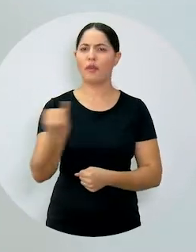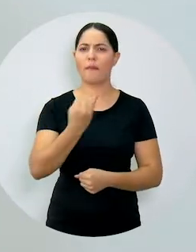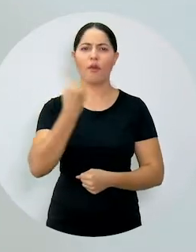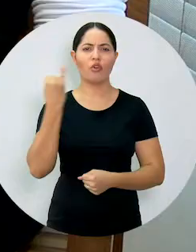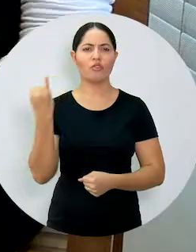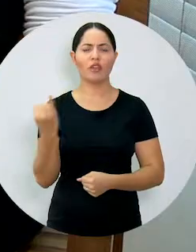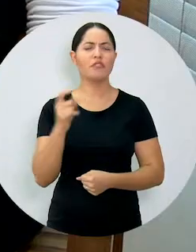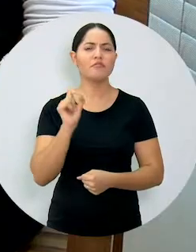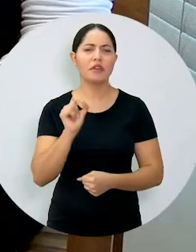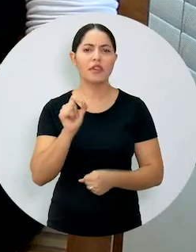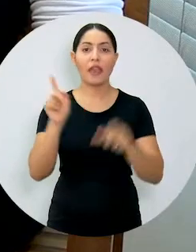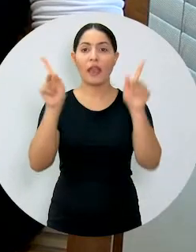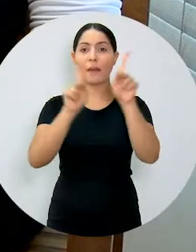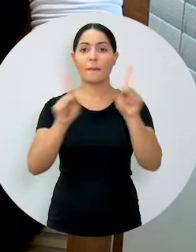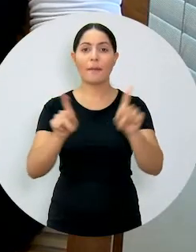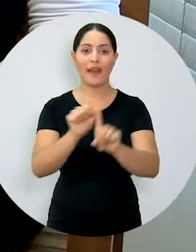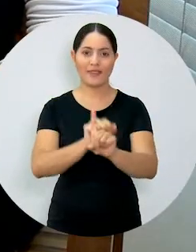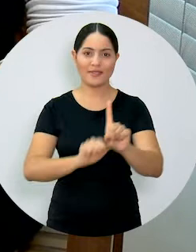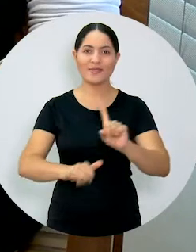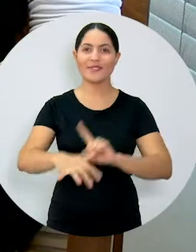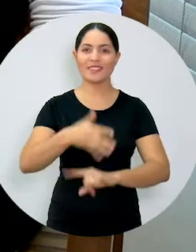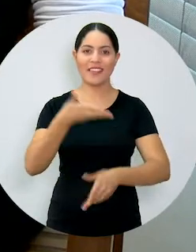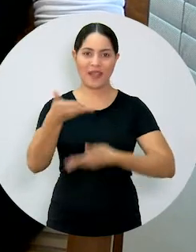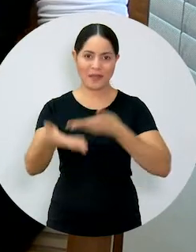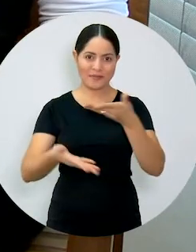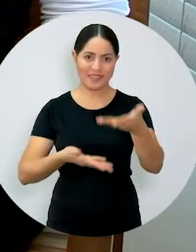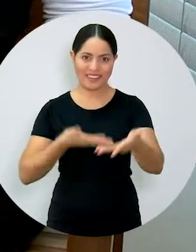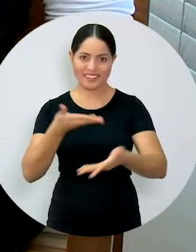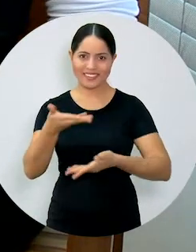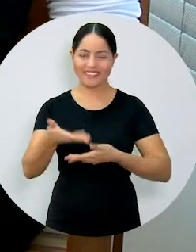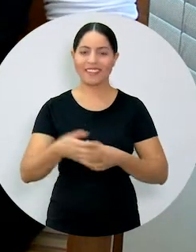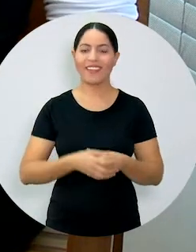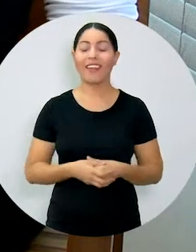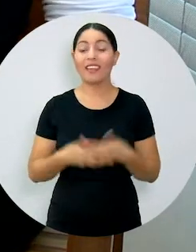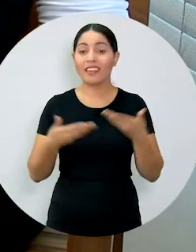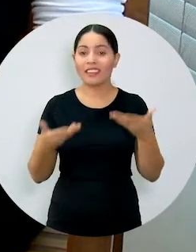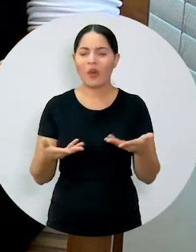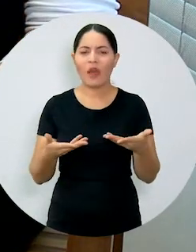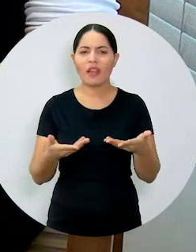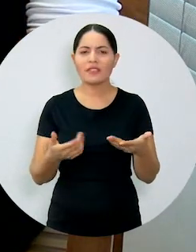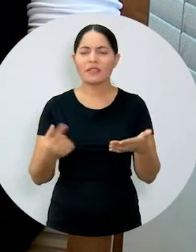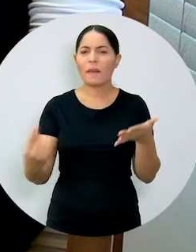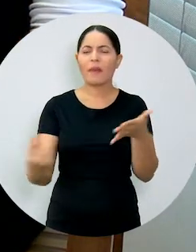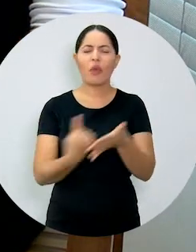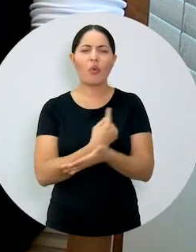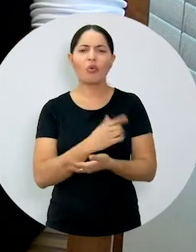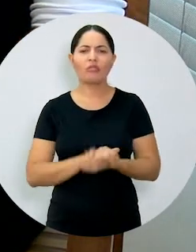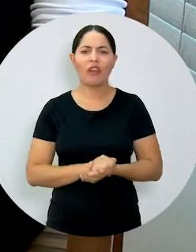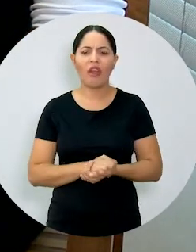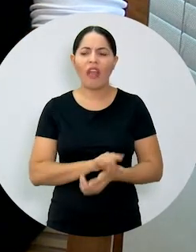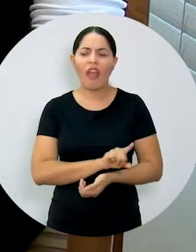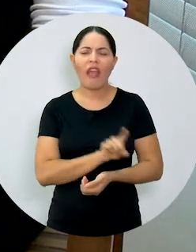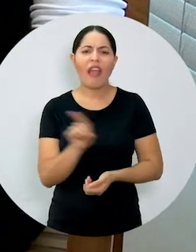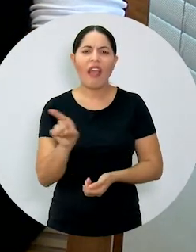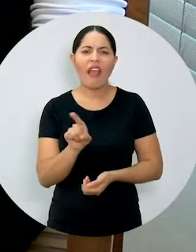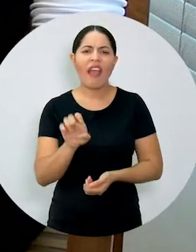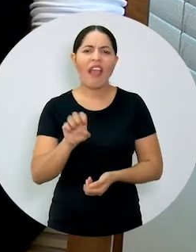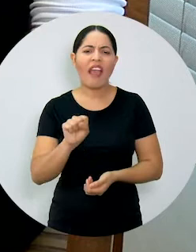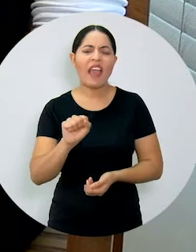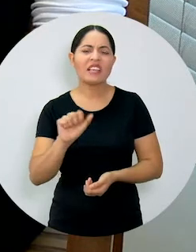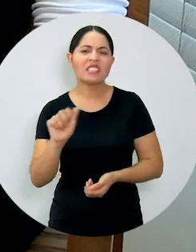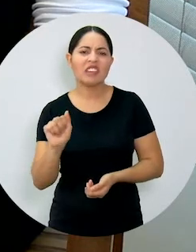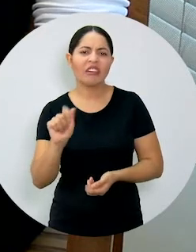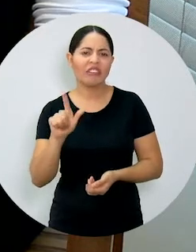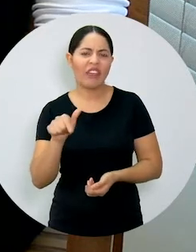de harmonia, né? E quem pergunta para que serve essa OAB, ainda mais com essa que é